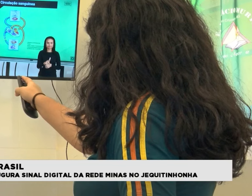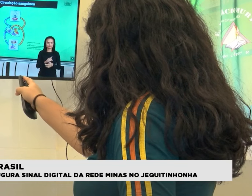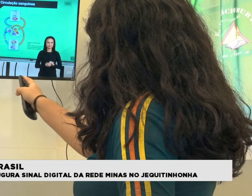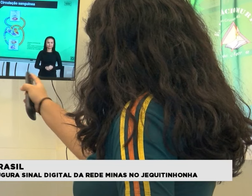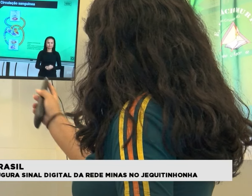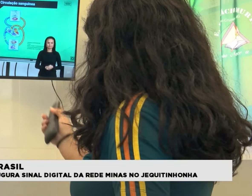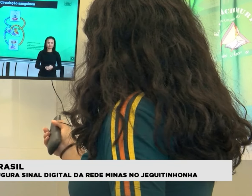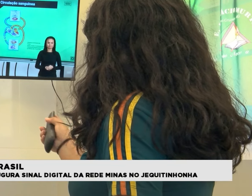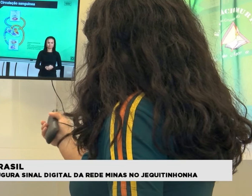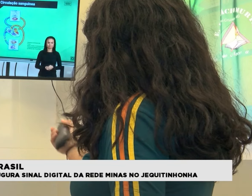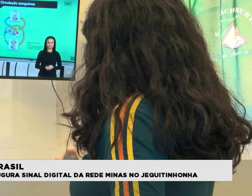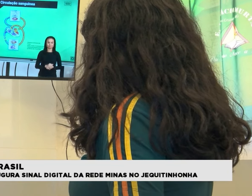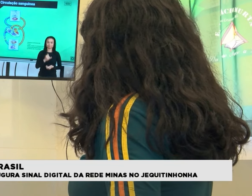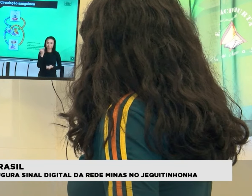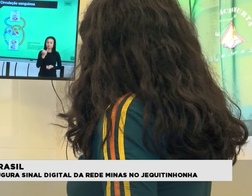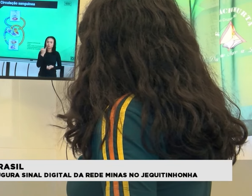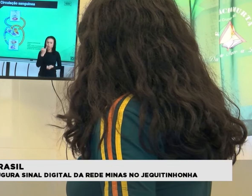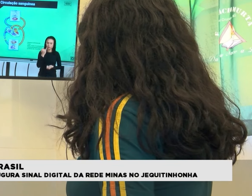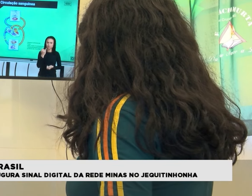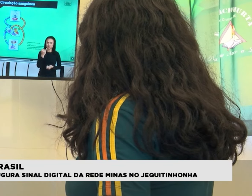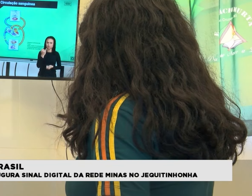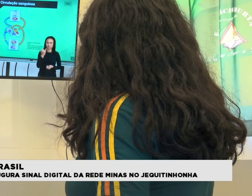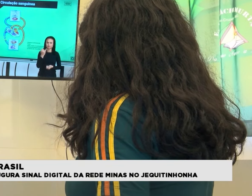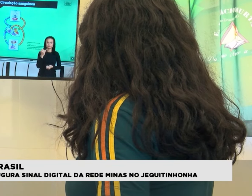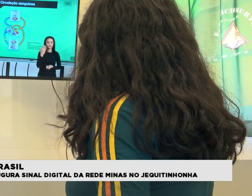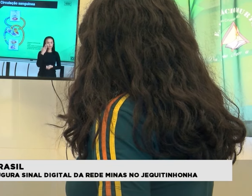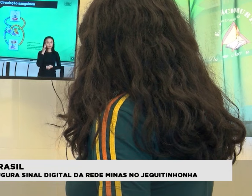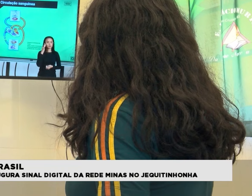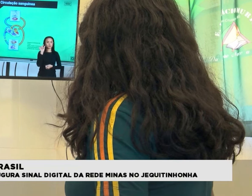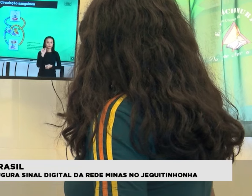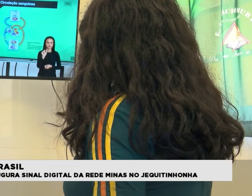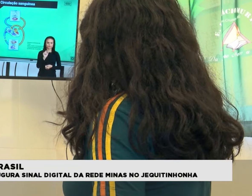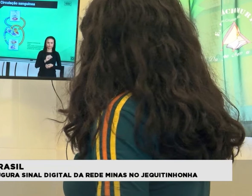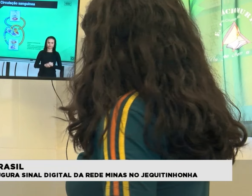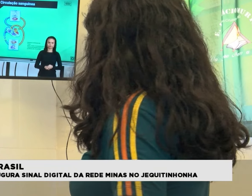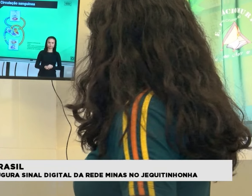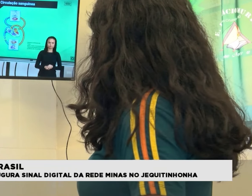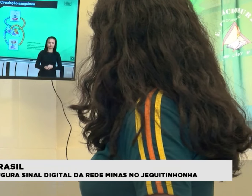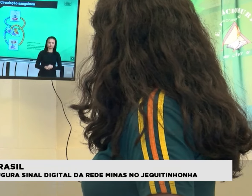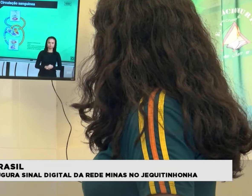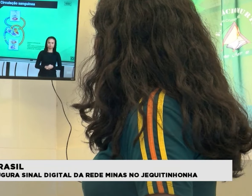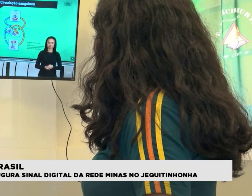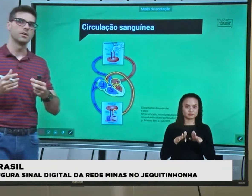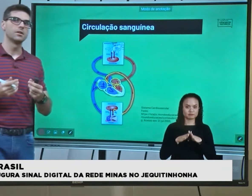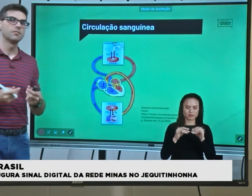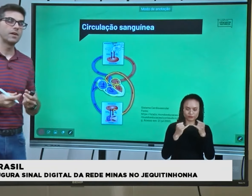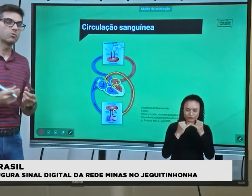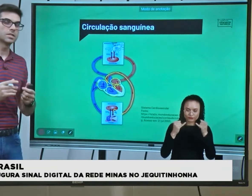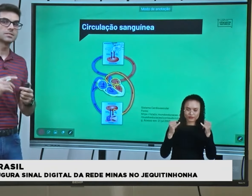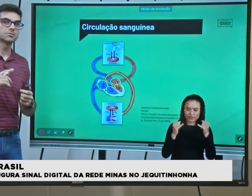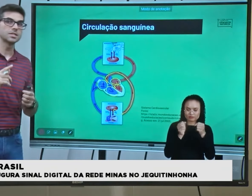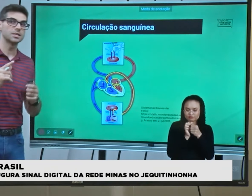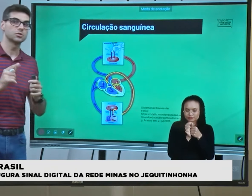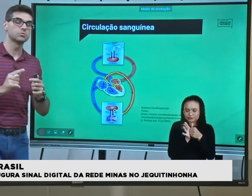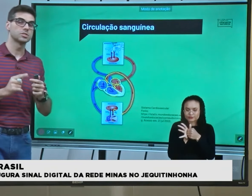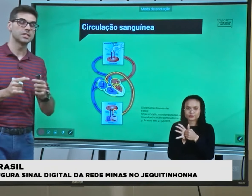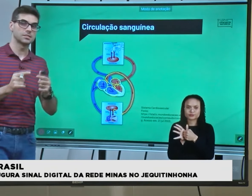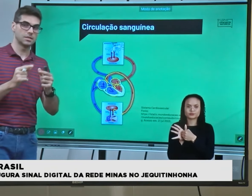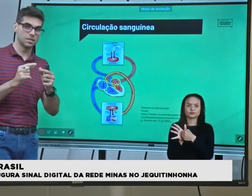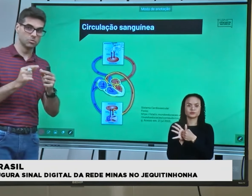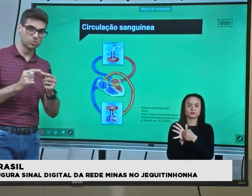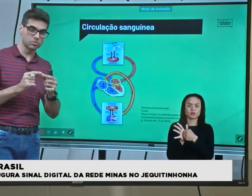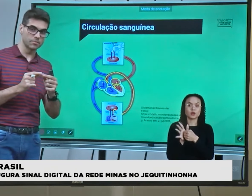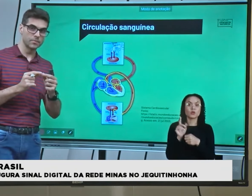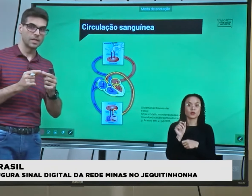ela acompanha as aulas por meio do projeto se liga na educação exibido na Rede Minas em parceria com a